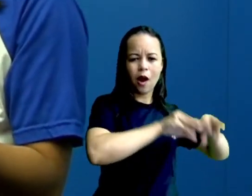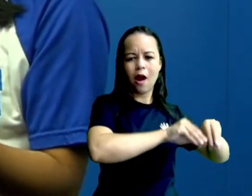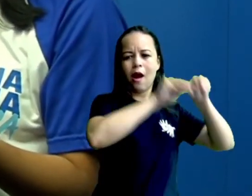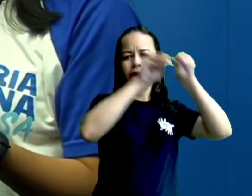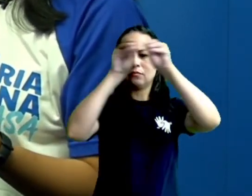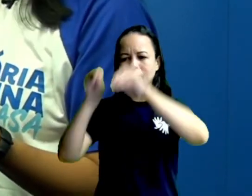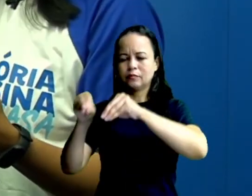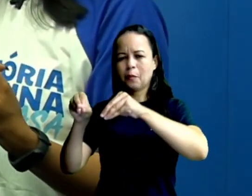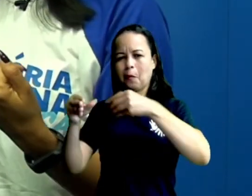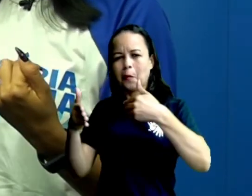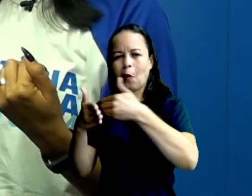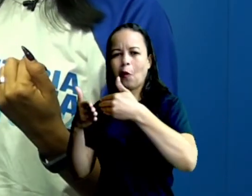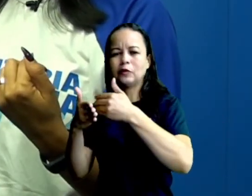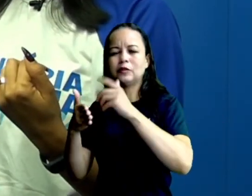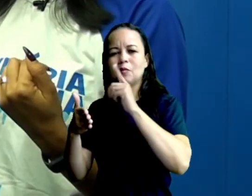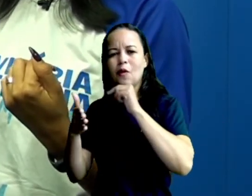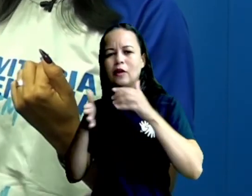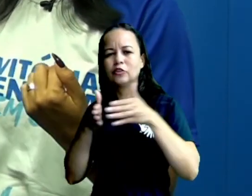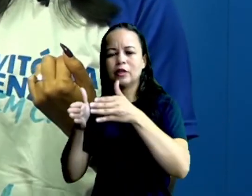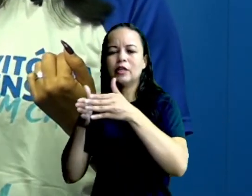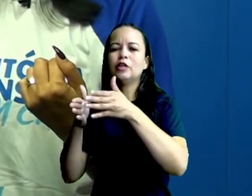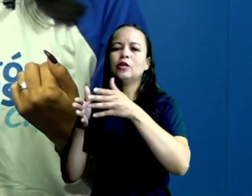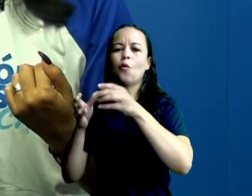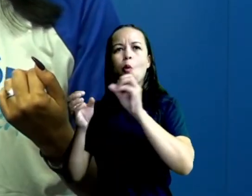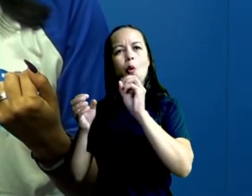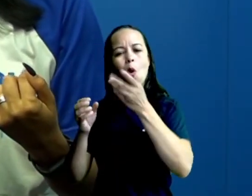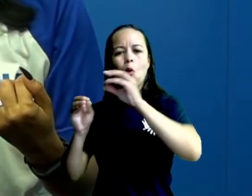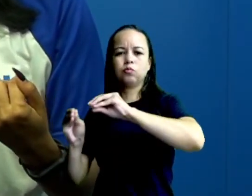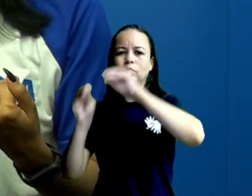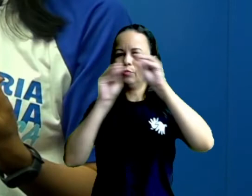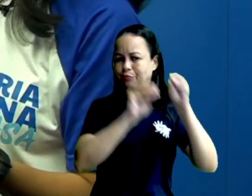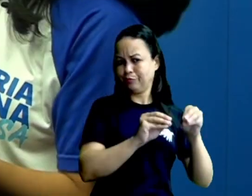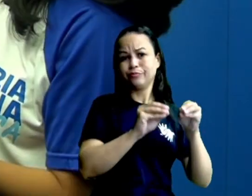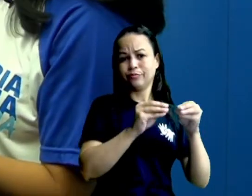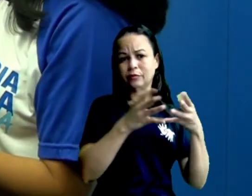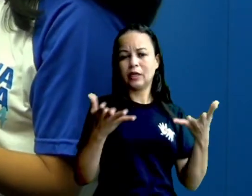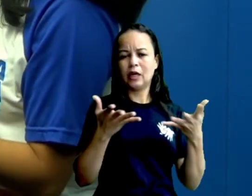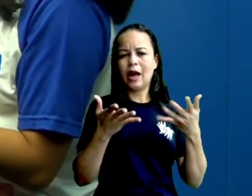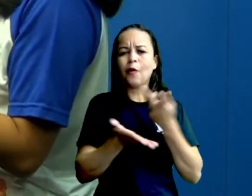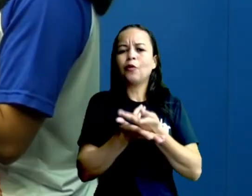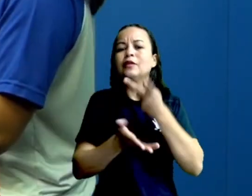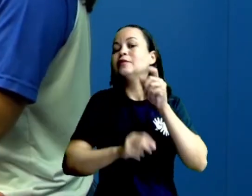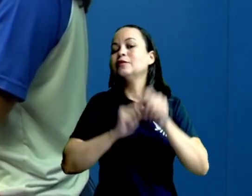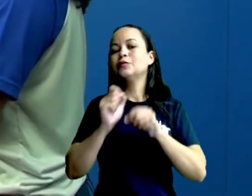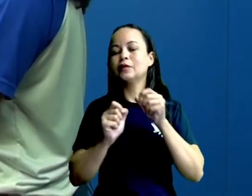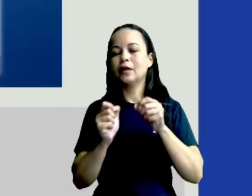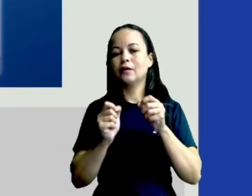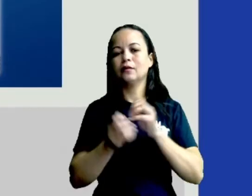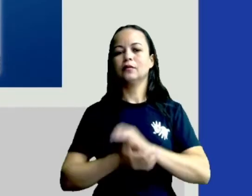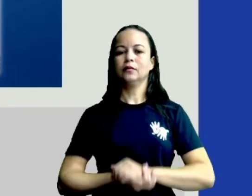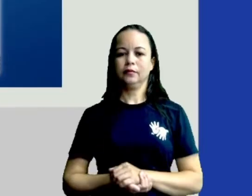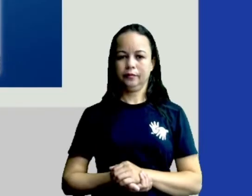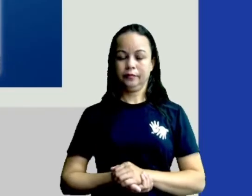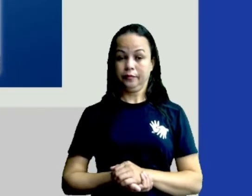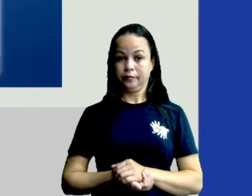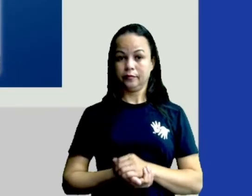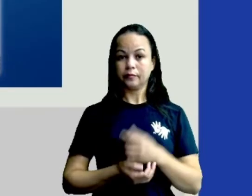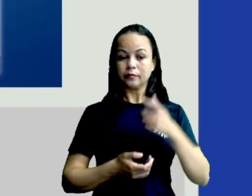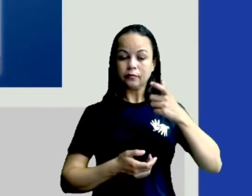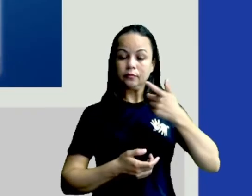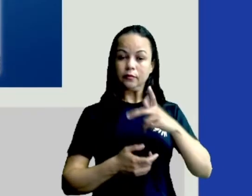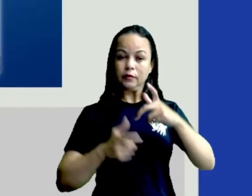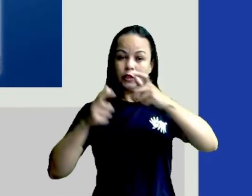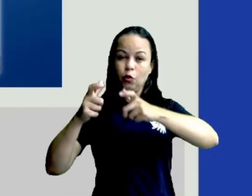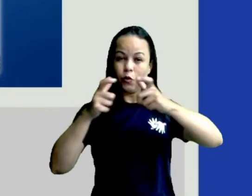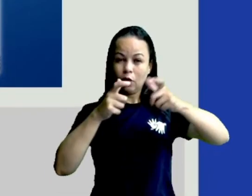ou traziam inversamente, o que é que acontecia? Olha aqui, ó. Esses locais começaram